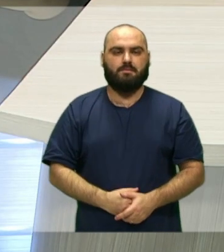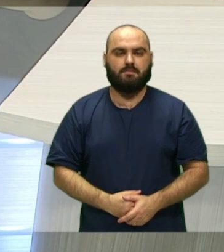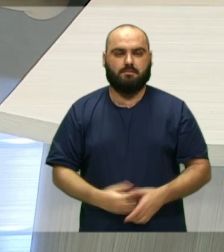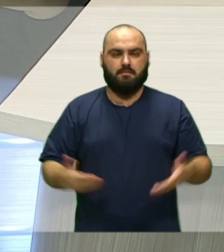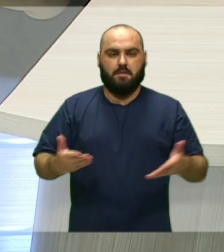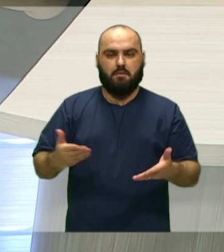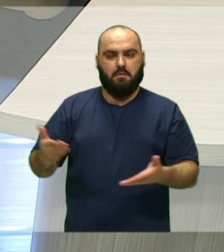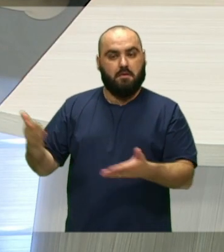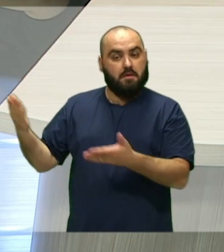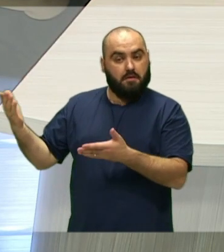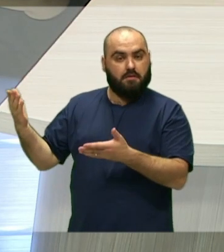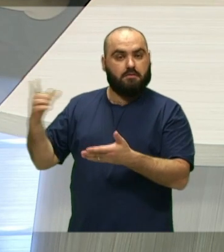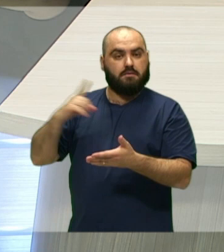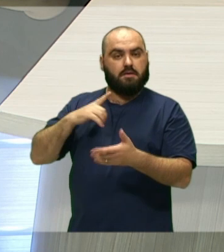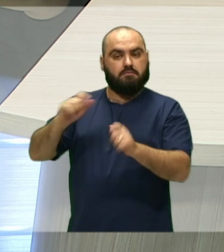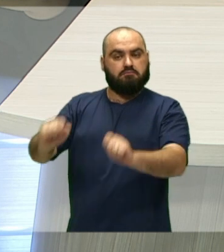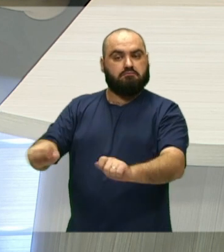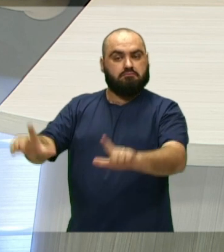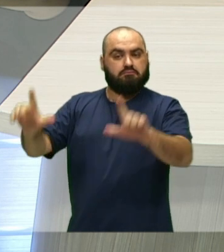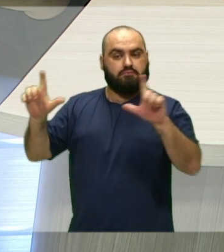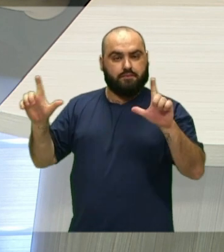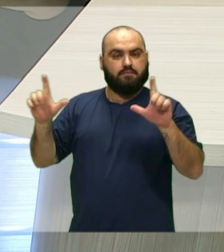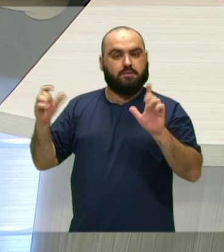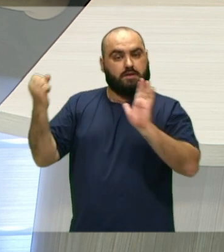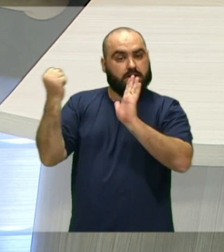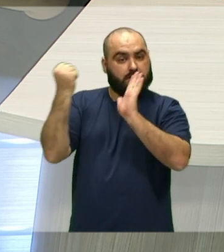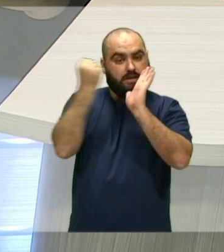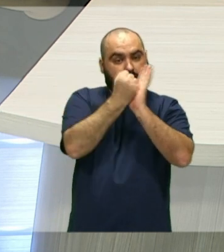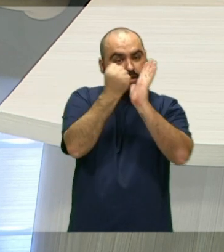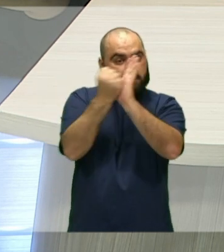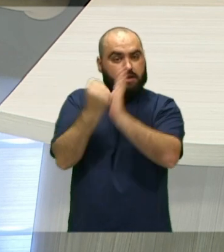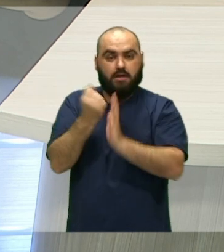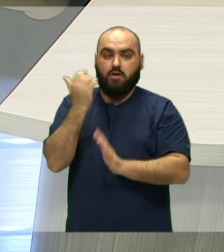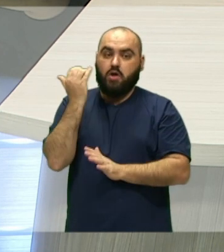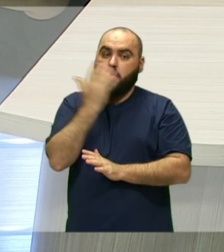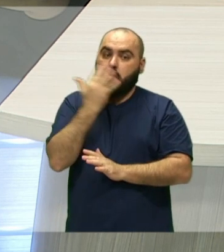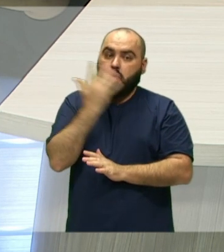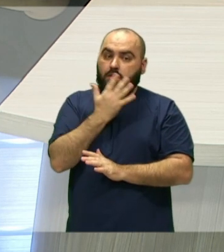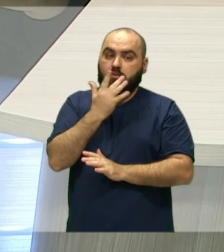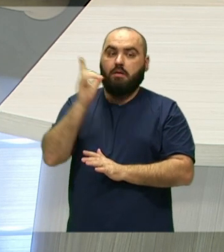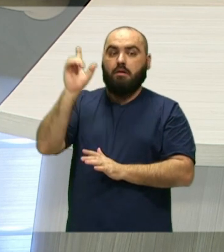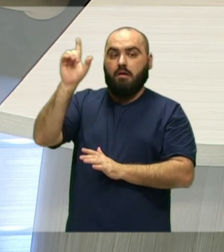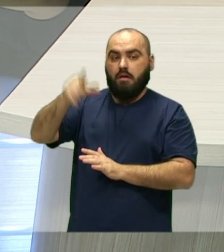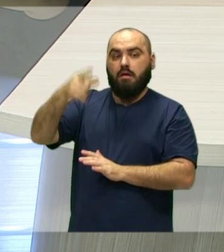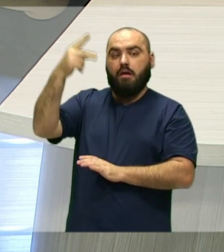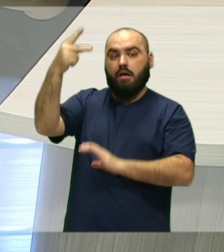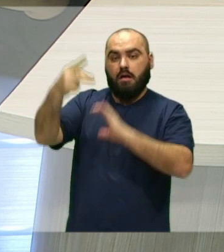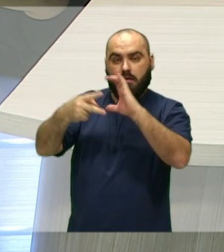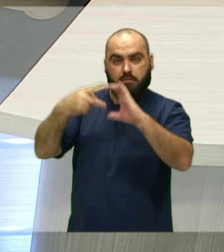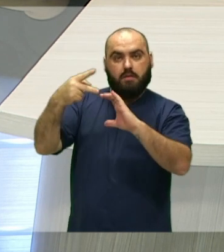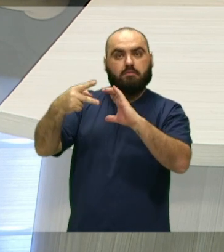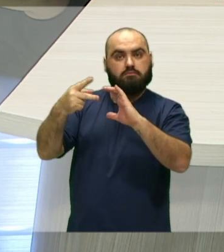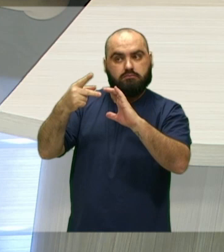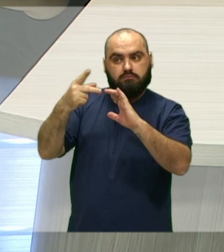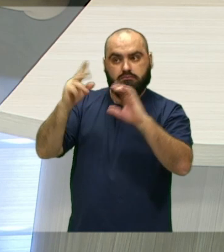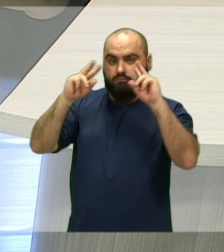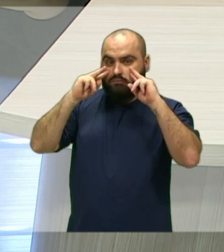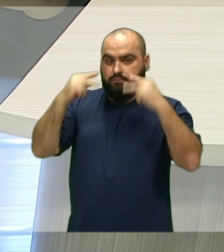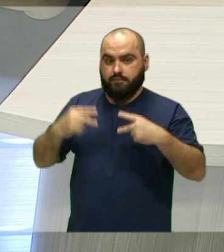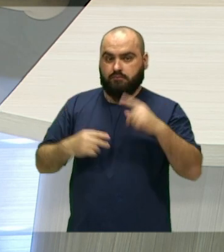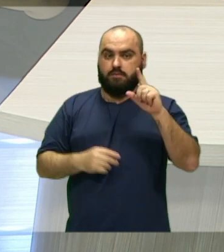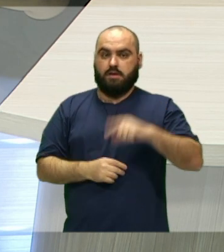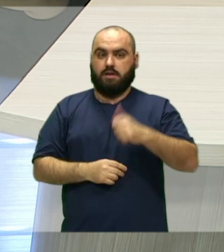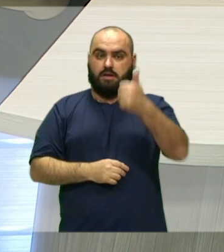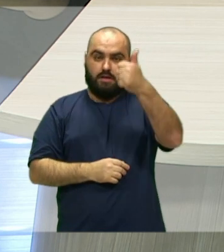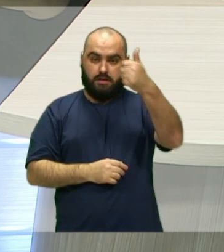certificação da câmara os selos que estão coloridos são selos que a câmara foi reconhecida são 13